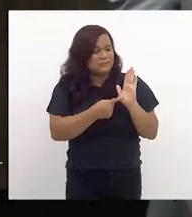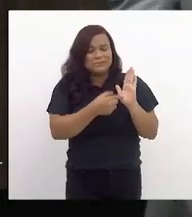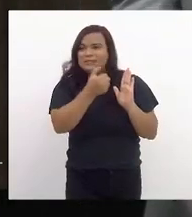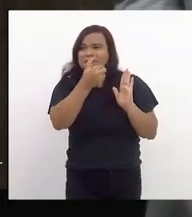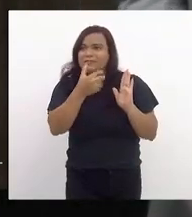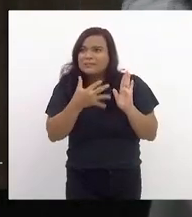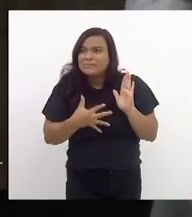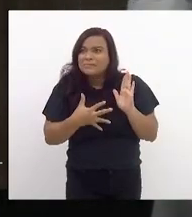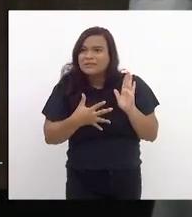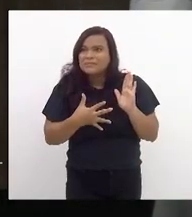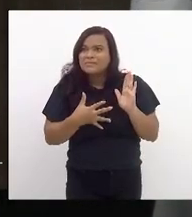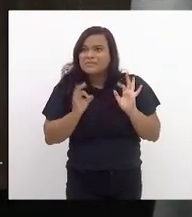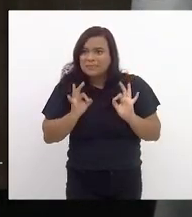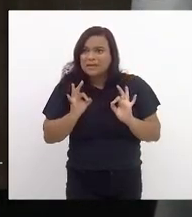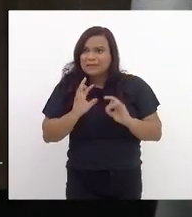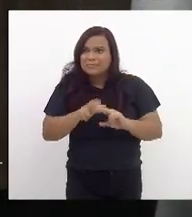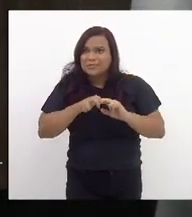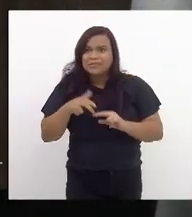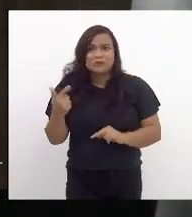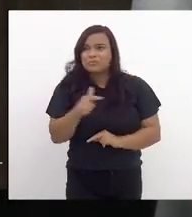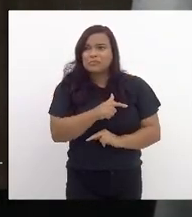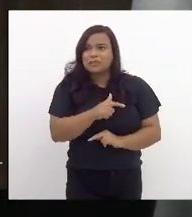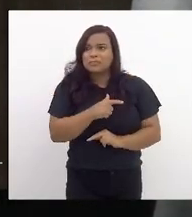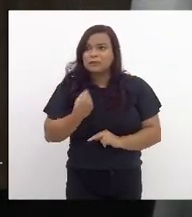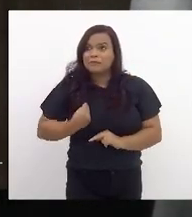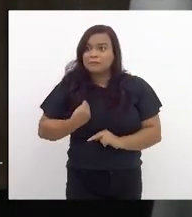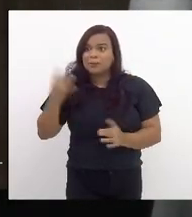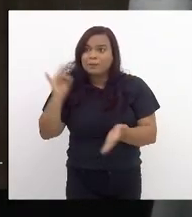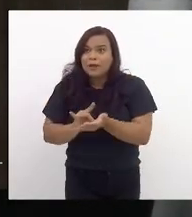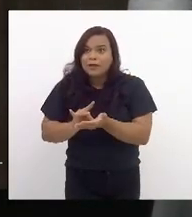justifica em contato com a realidade.